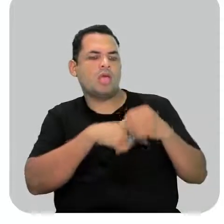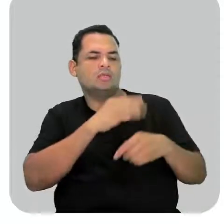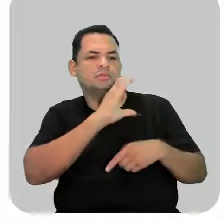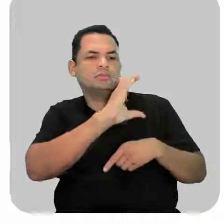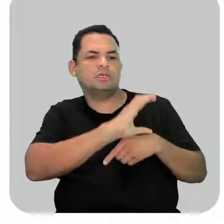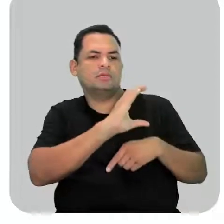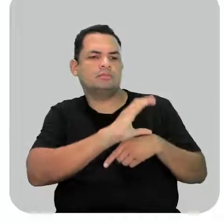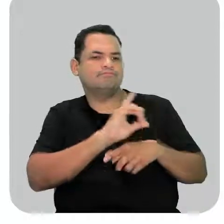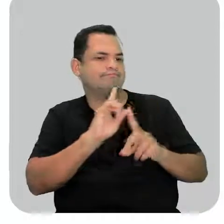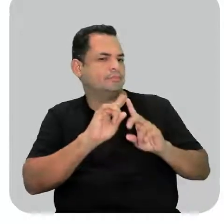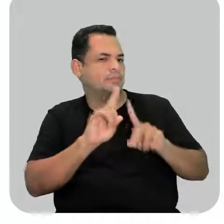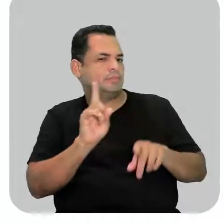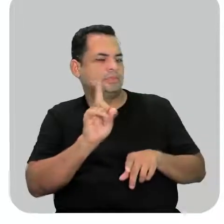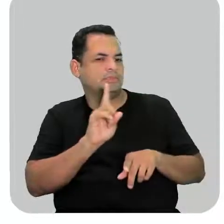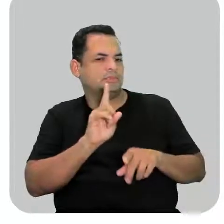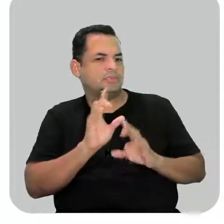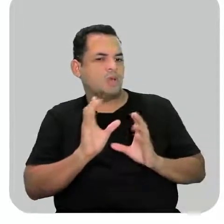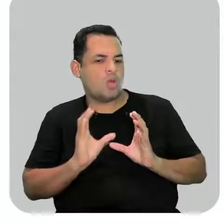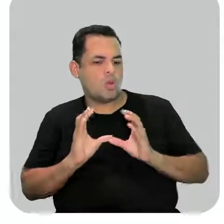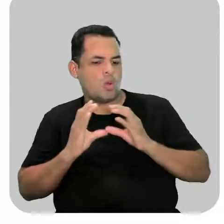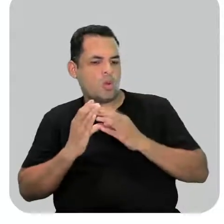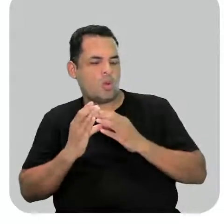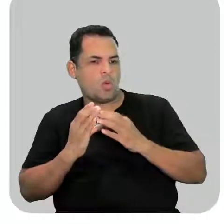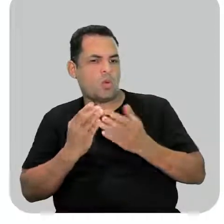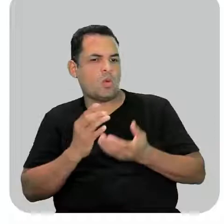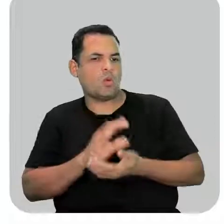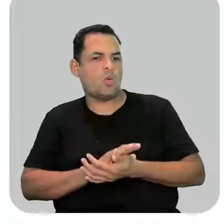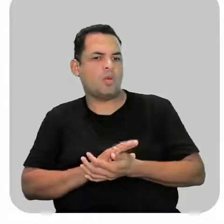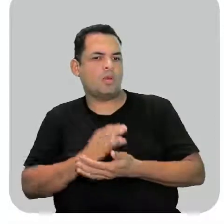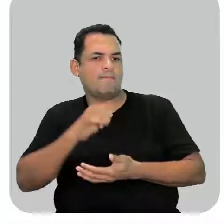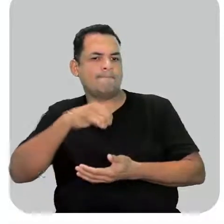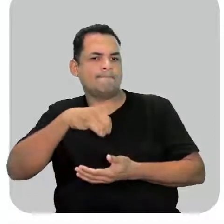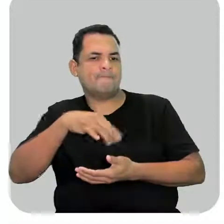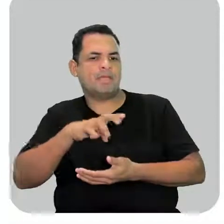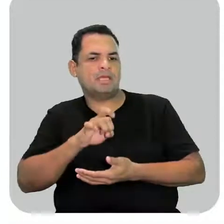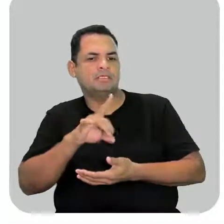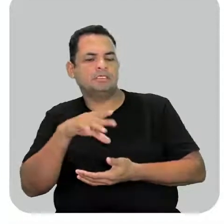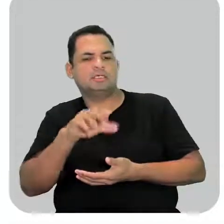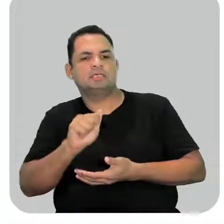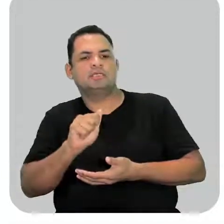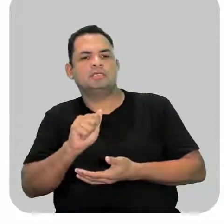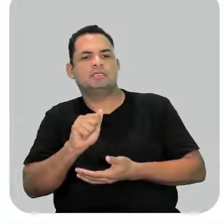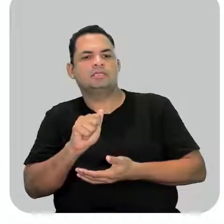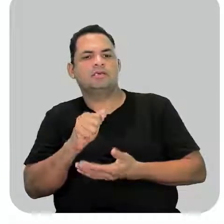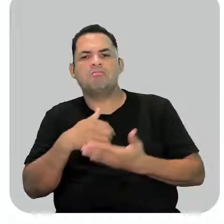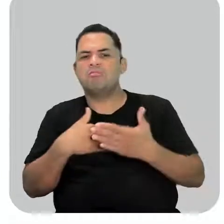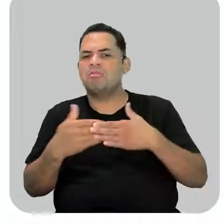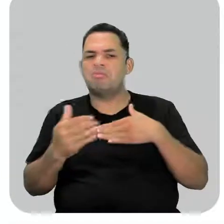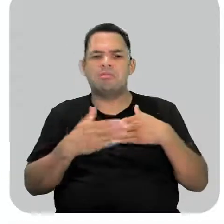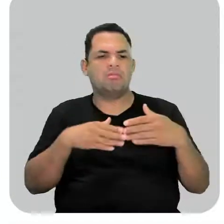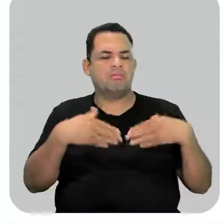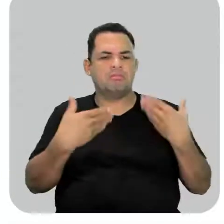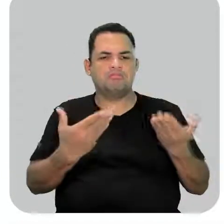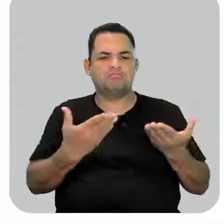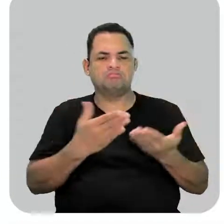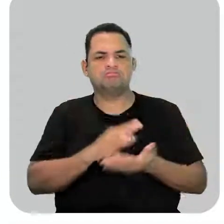não é. O grupo que vai levar o nome de metila, etila, ou seja qual for, é aquele que vai estar